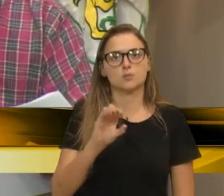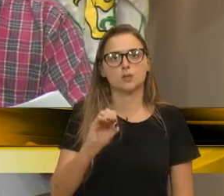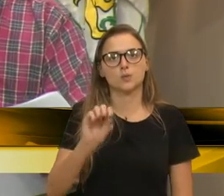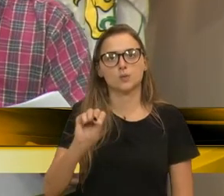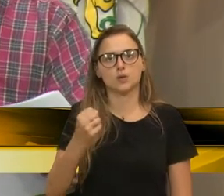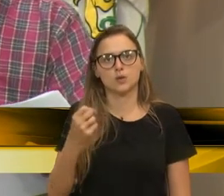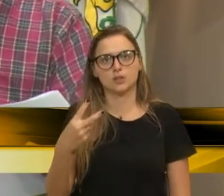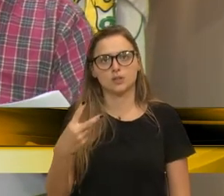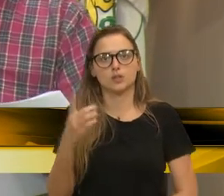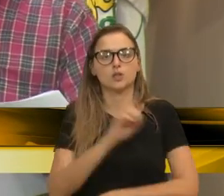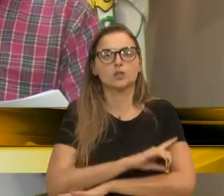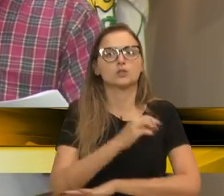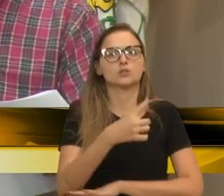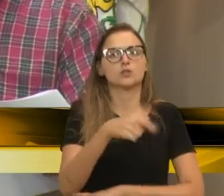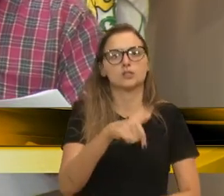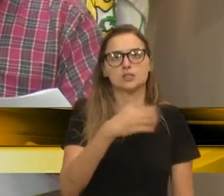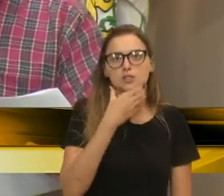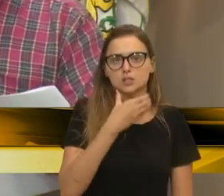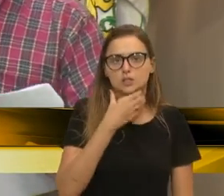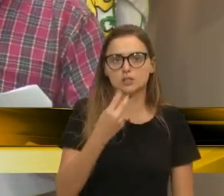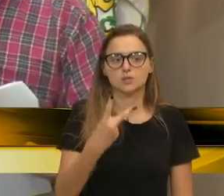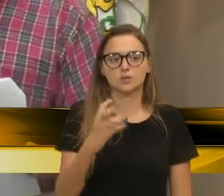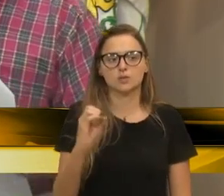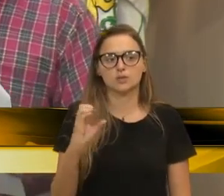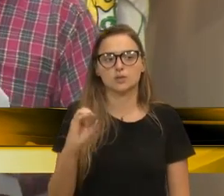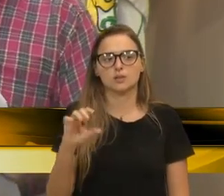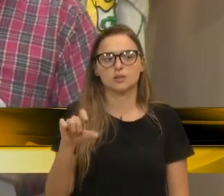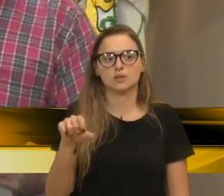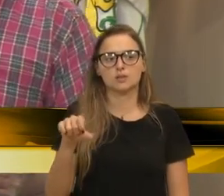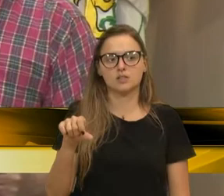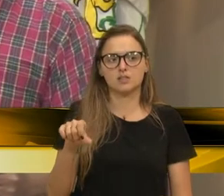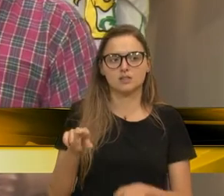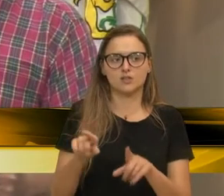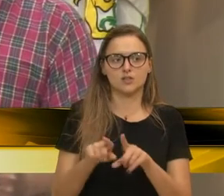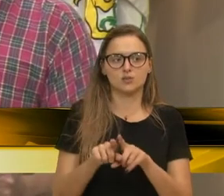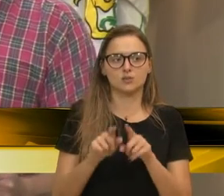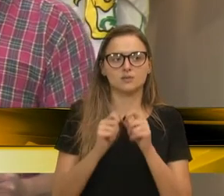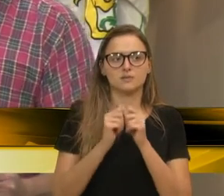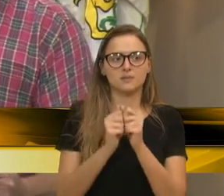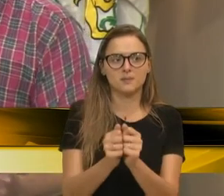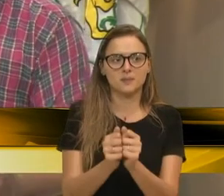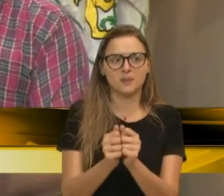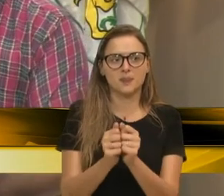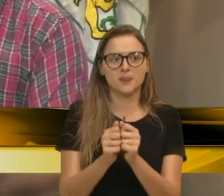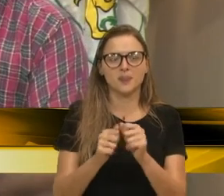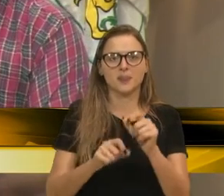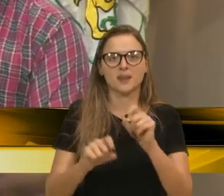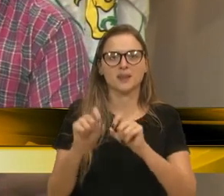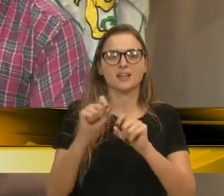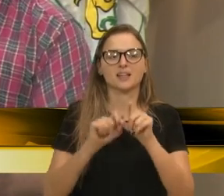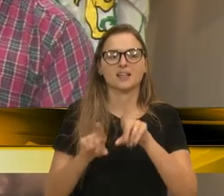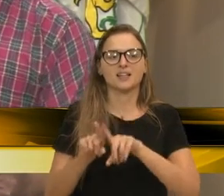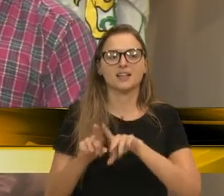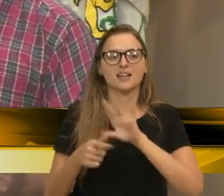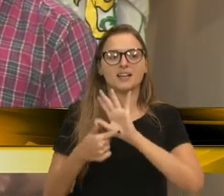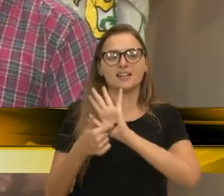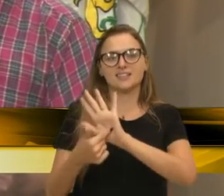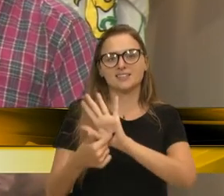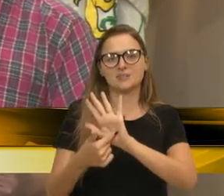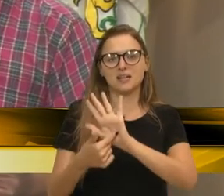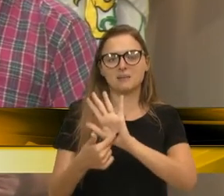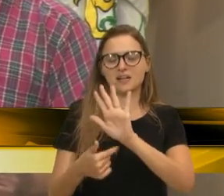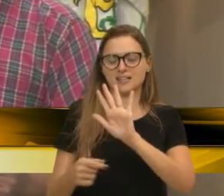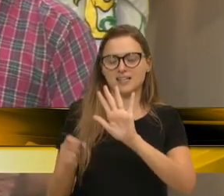7.082, de 17 de dezembro de 2009, que institui as diretrizes da política municipal de gestão do transporte